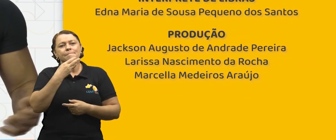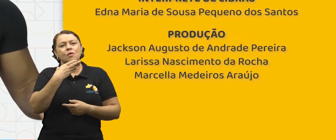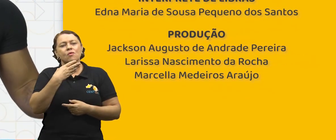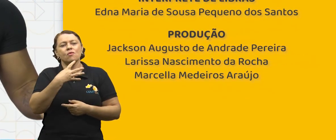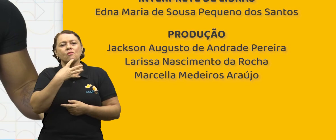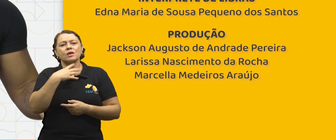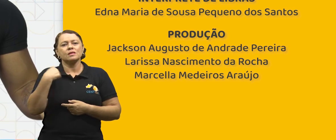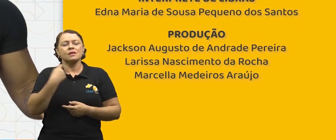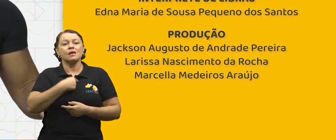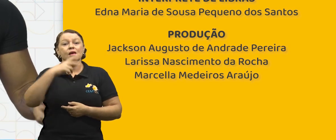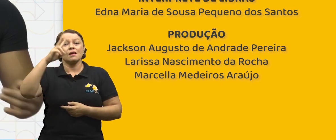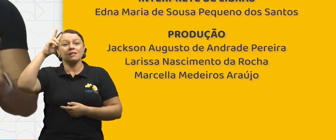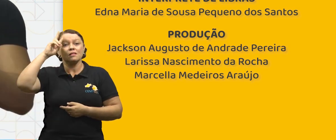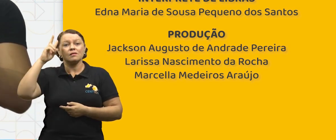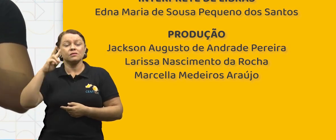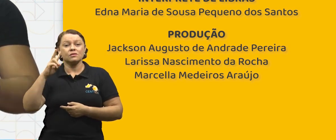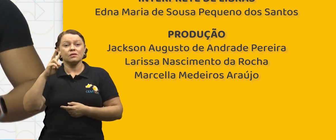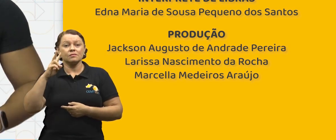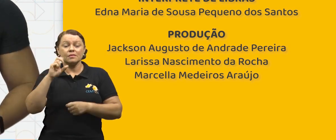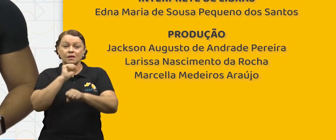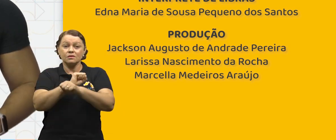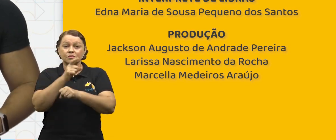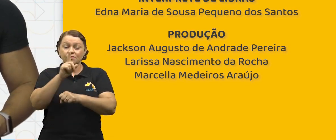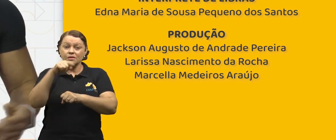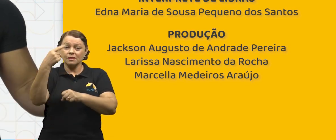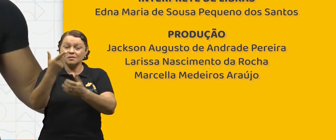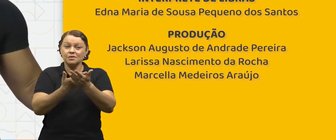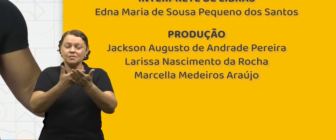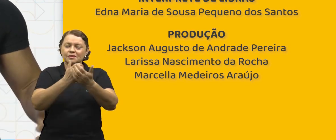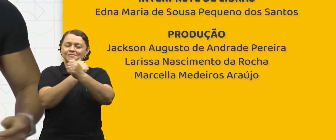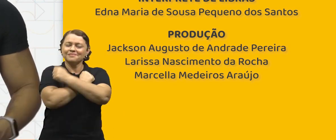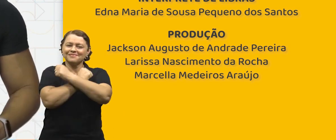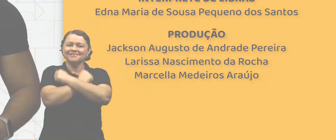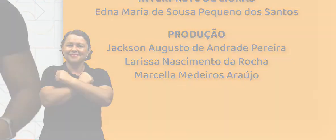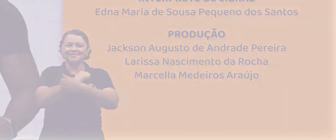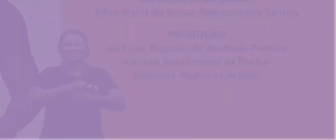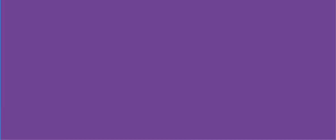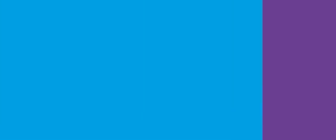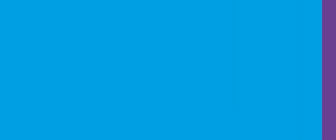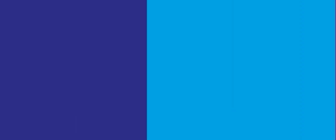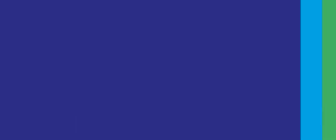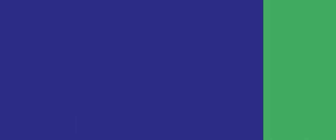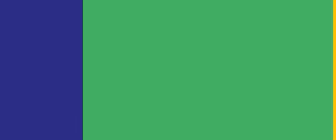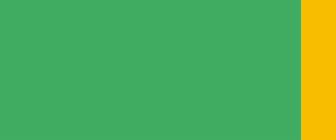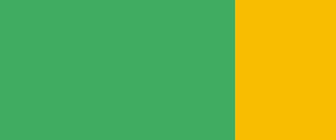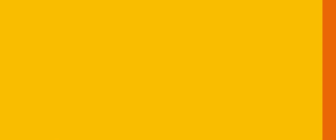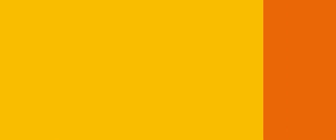conhecer a nossa história. Aguardo você na próxima aula. Um grande abraço. Tchau, tchau.